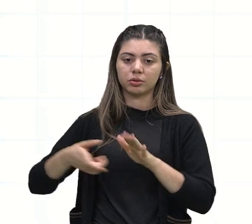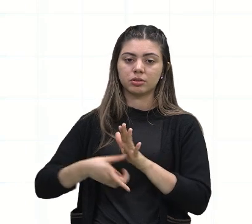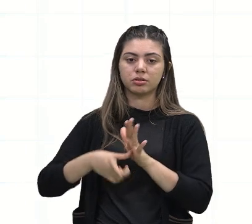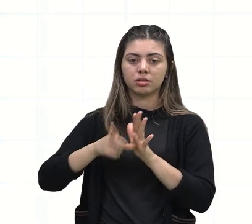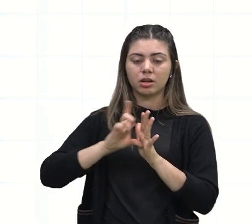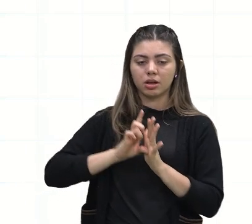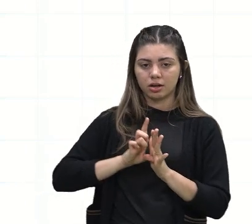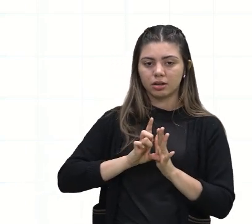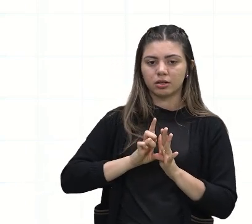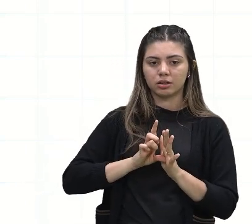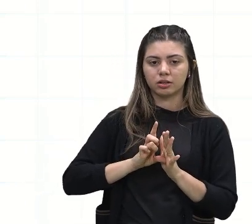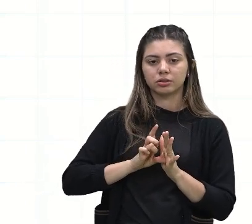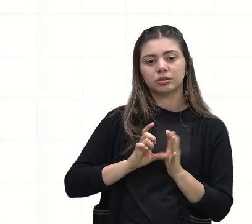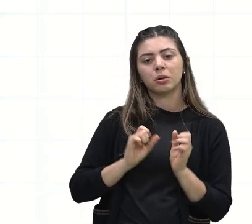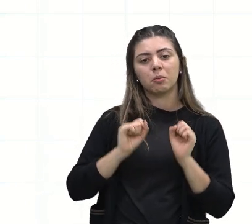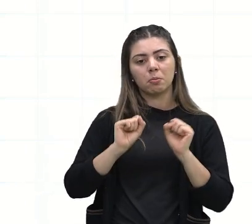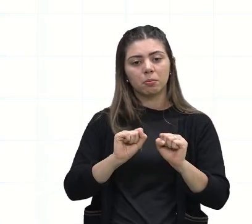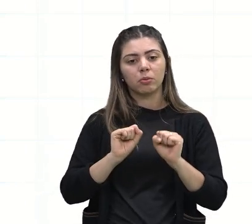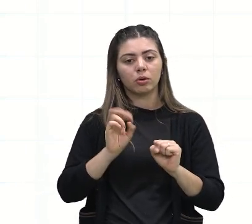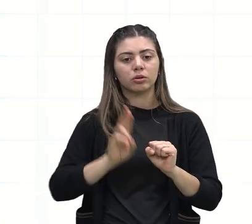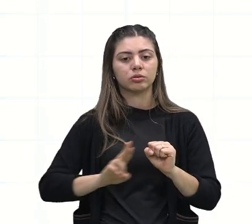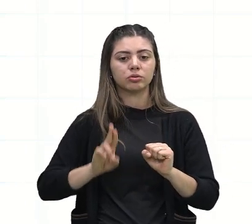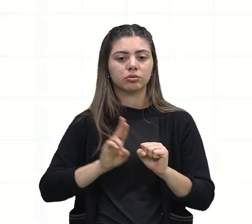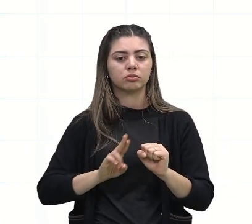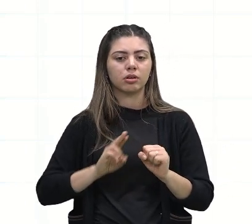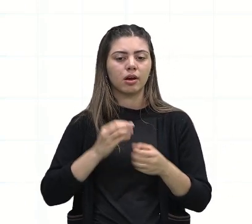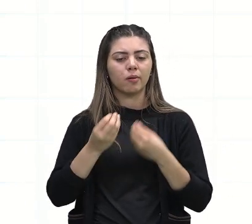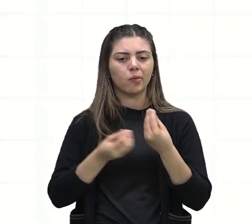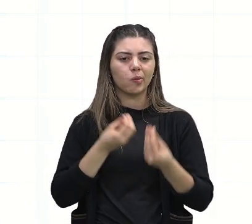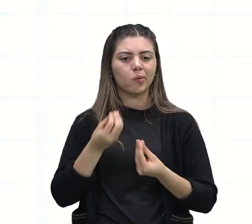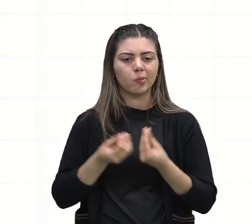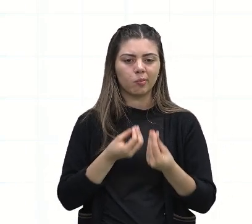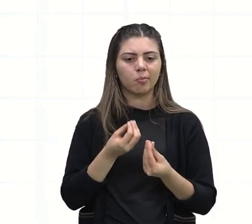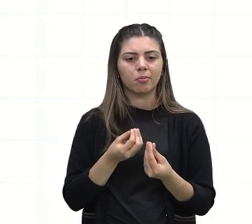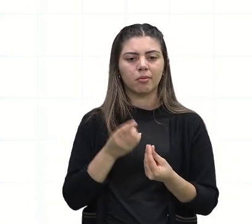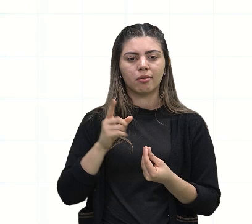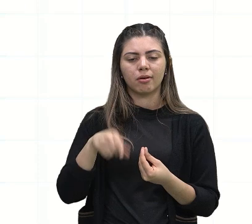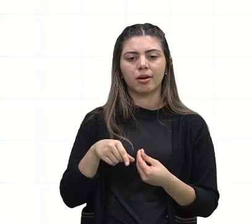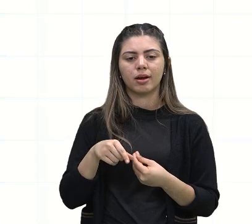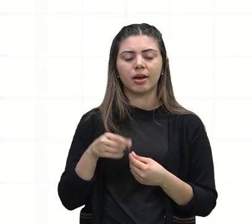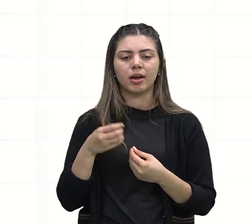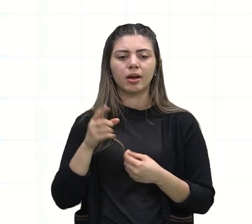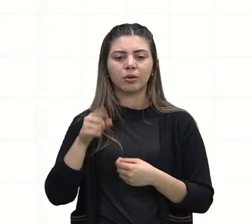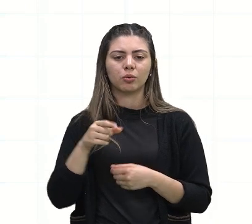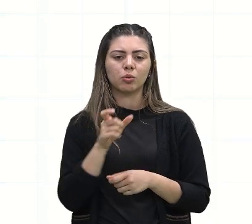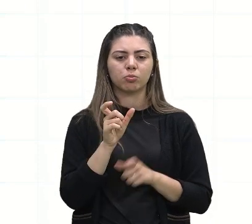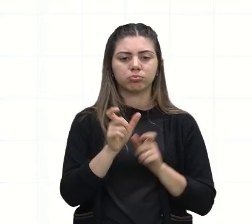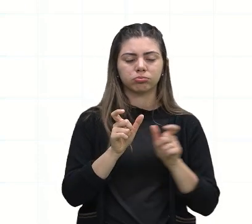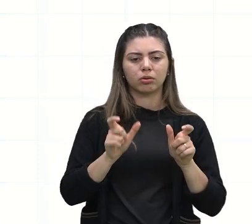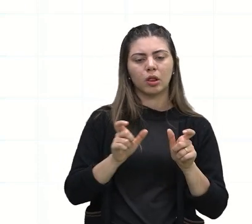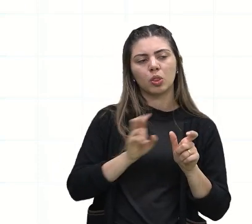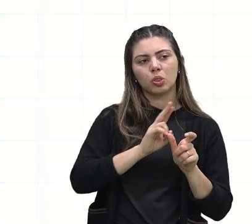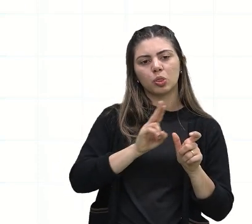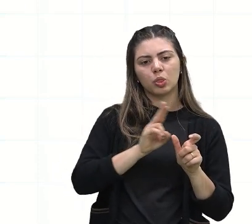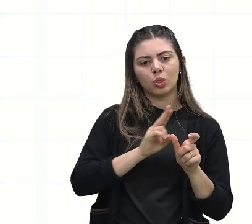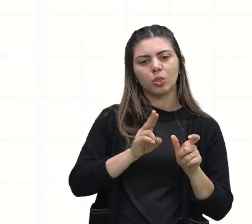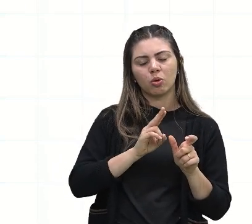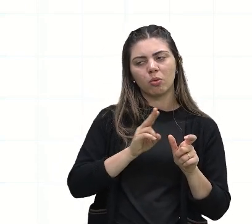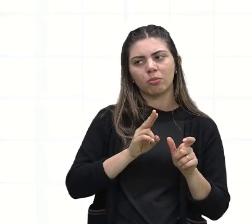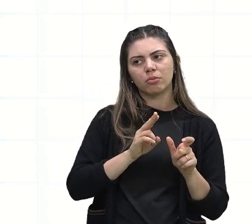um personagem célebre. Nesse caso, o nome próprio passa a ser o quê? Um nome comum. Ou